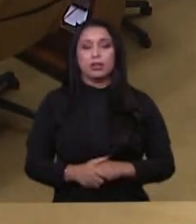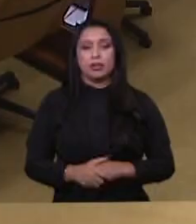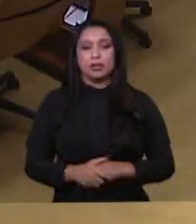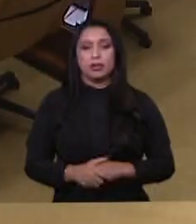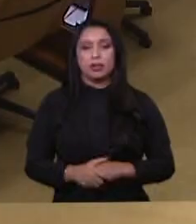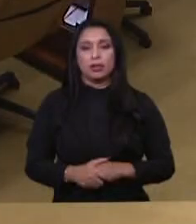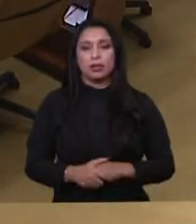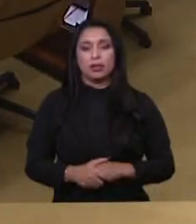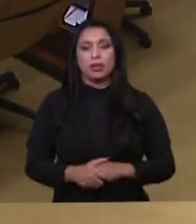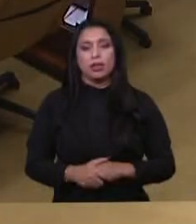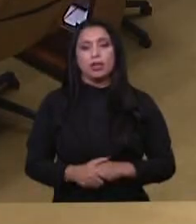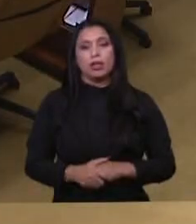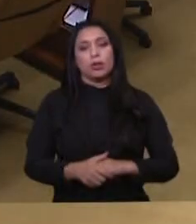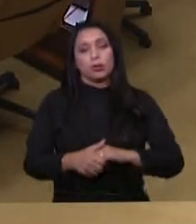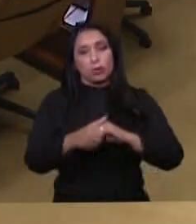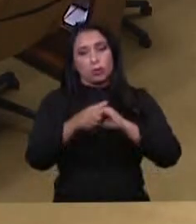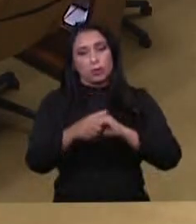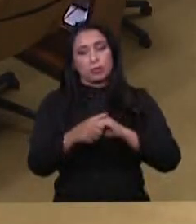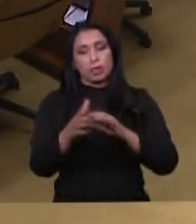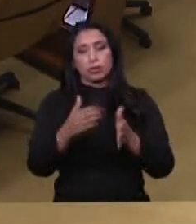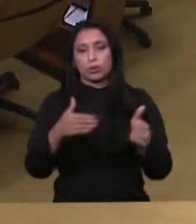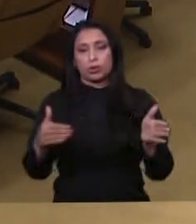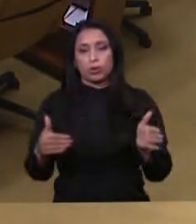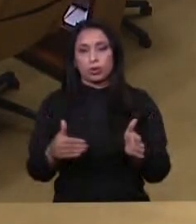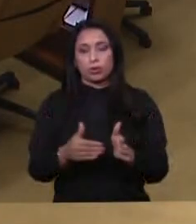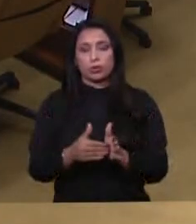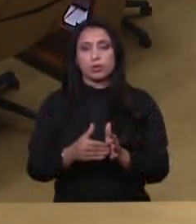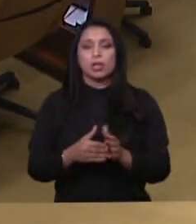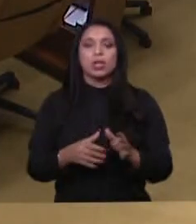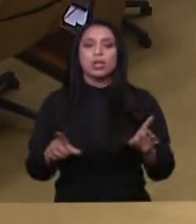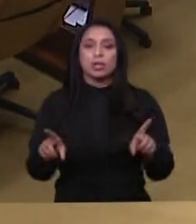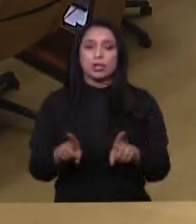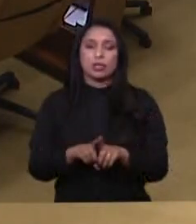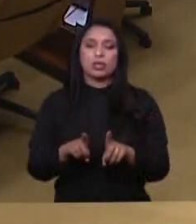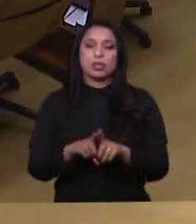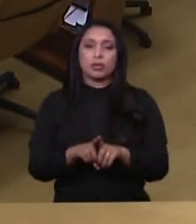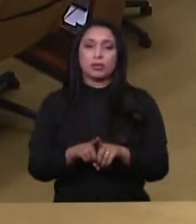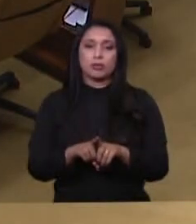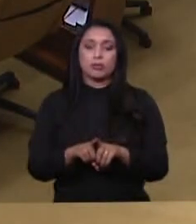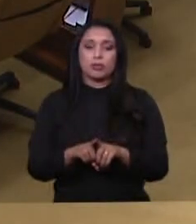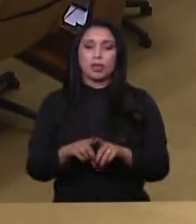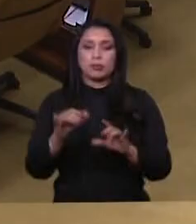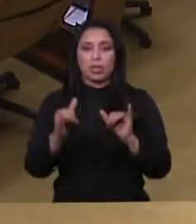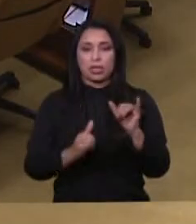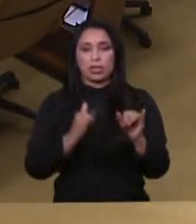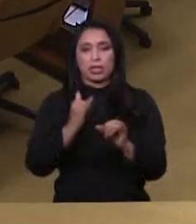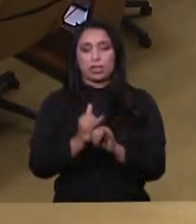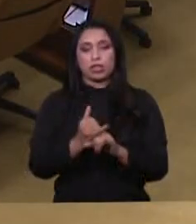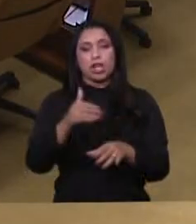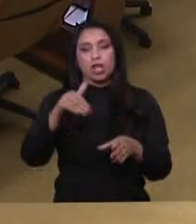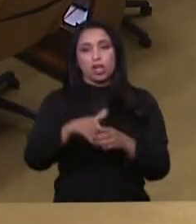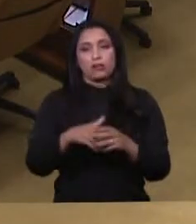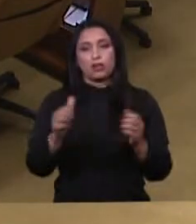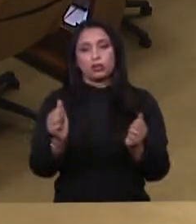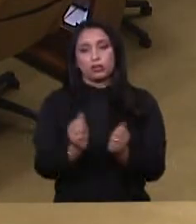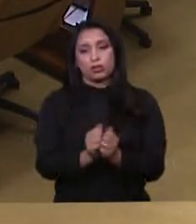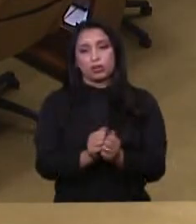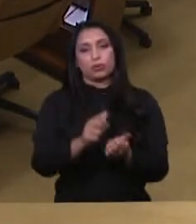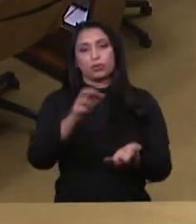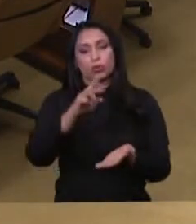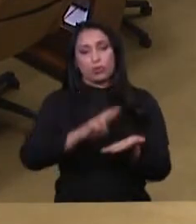as pessoas presentes e que nos acompanham pelos meios de comunicação. Senhora Presidente, serei muito breve. Acompanho o relator com as vênias de